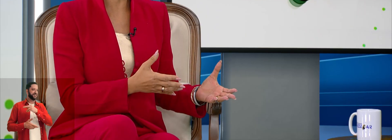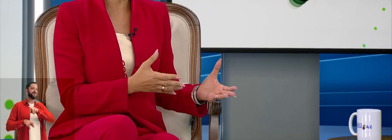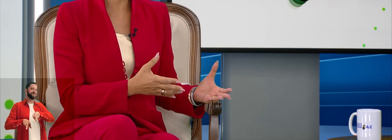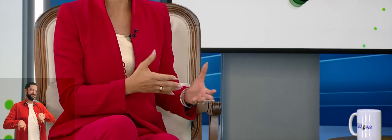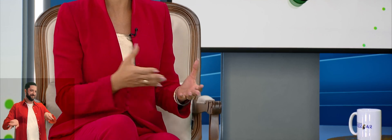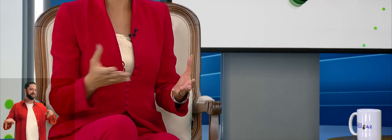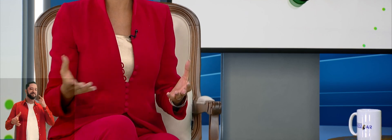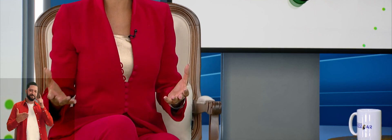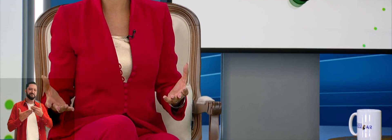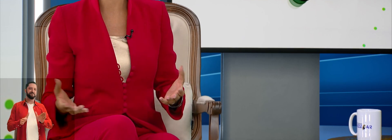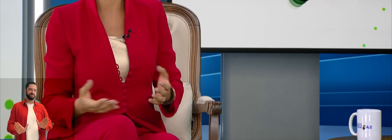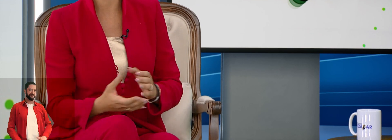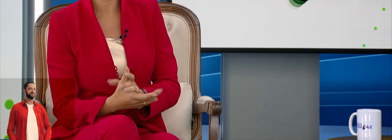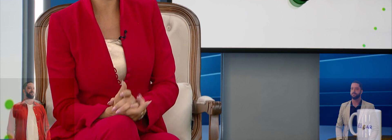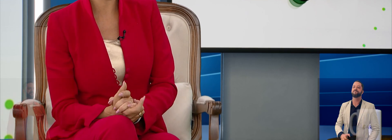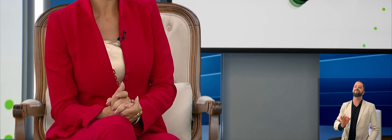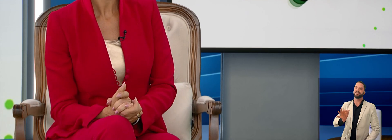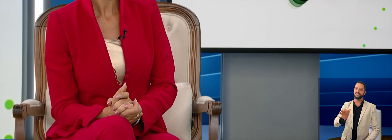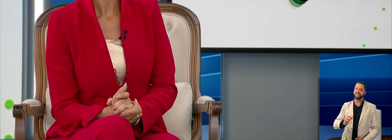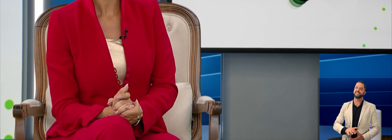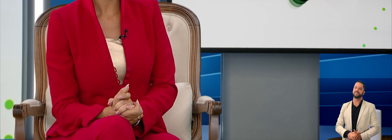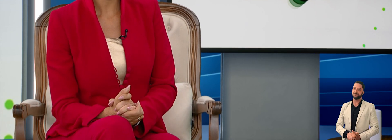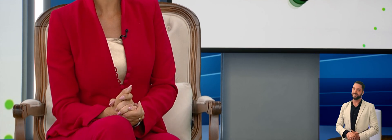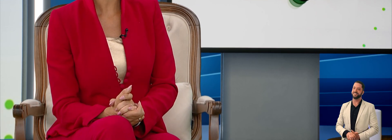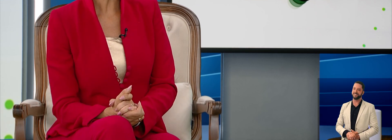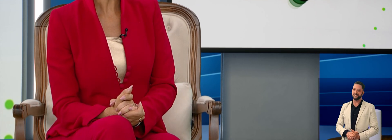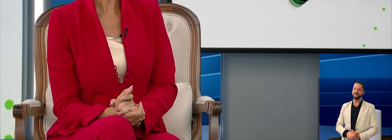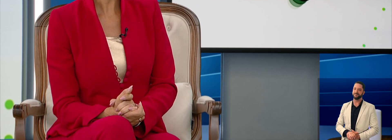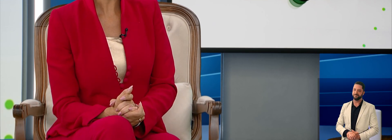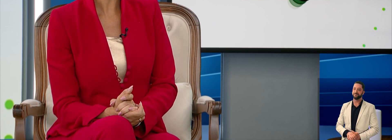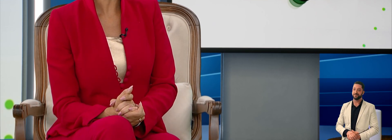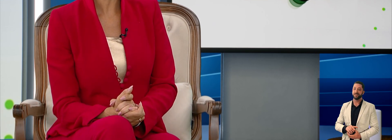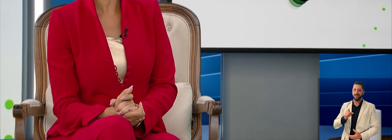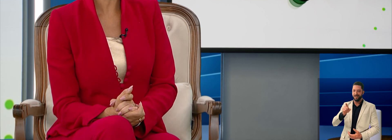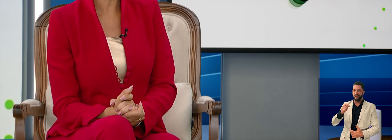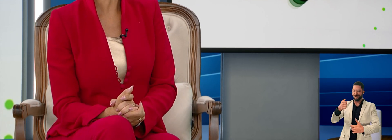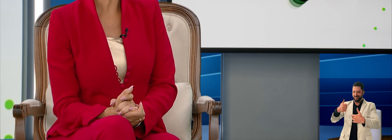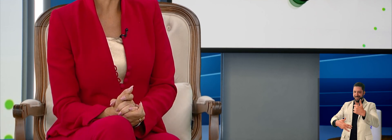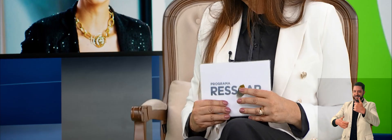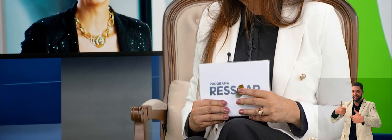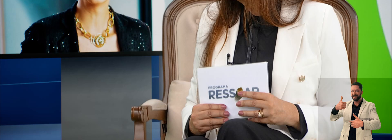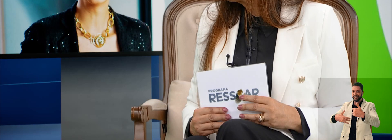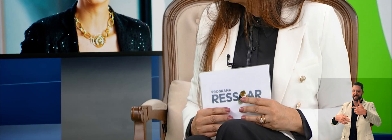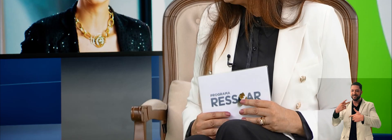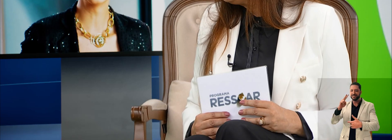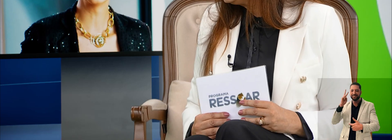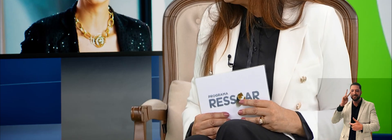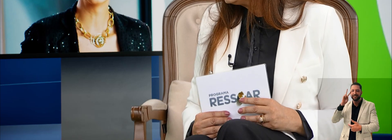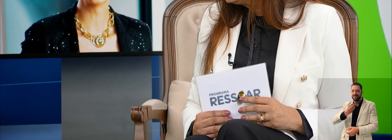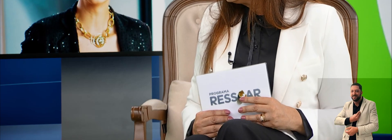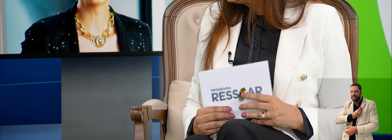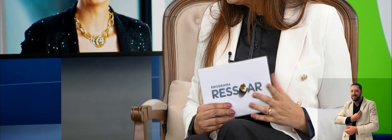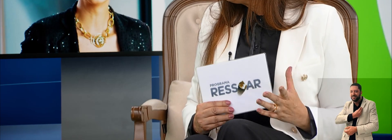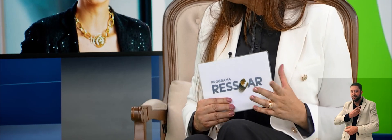área profissional, mas em todas as áreas da vida, né? Exatamente. E essa é uma experiência que você